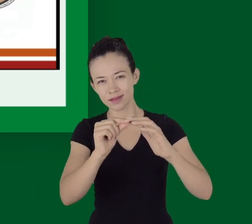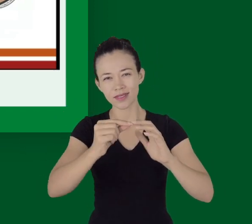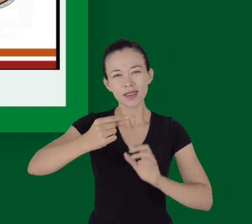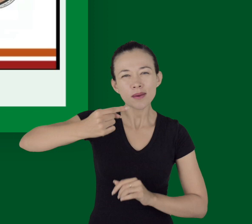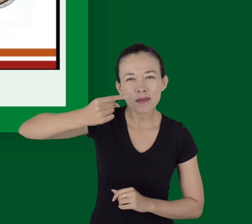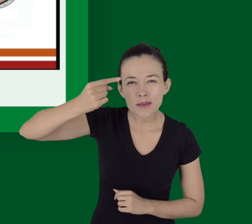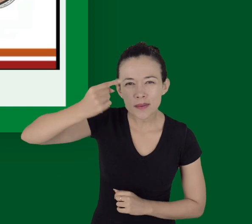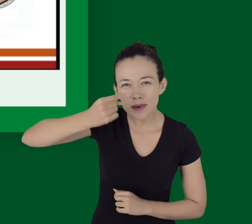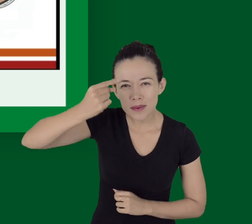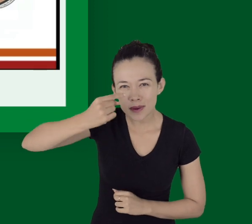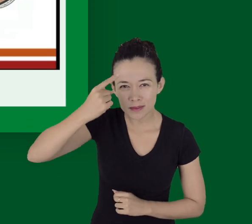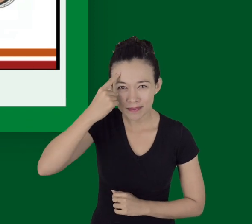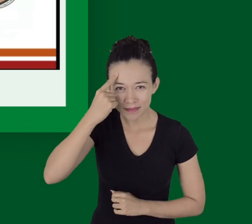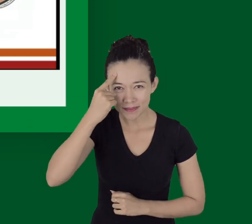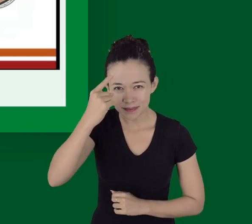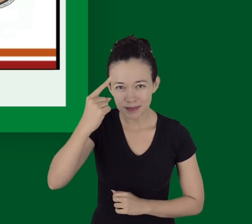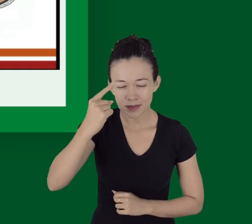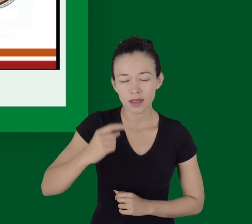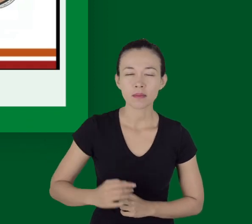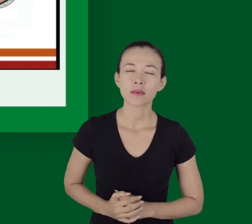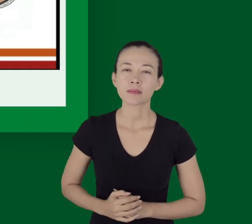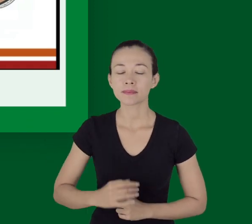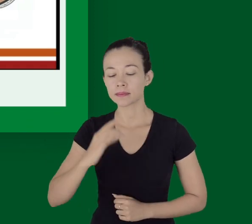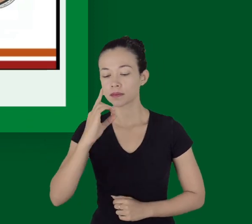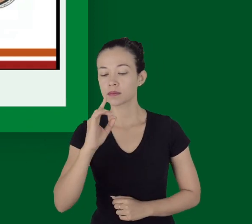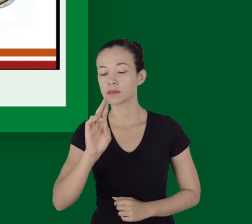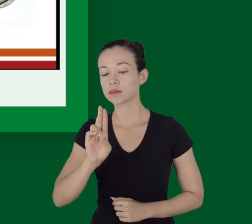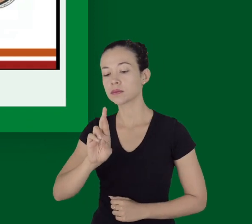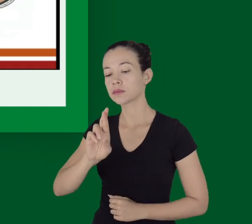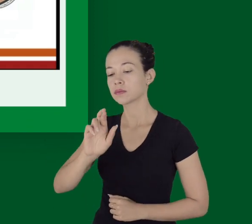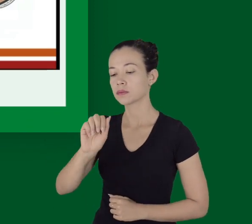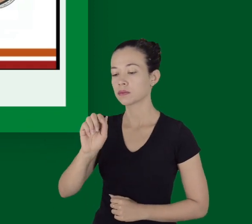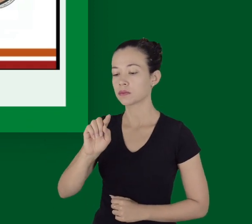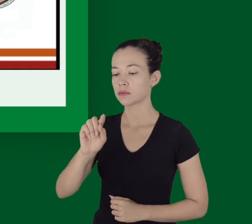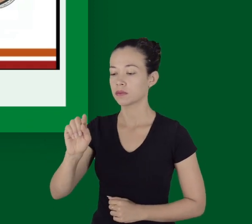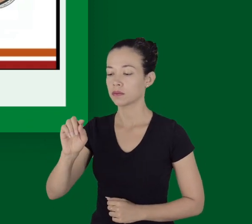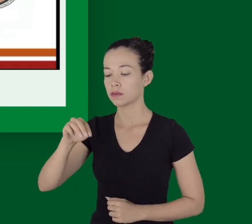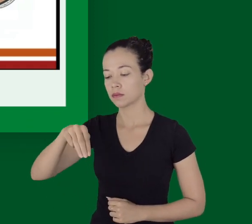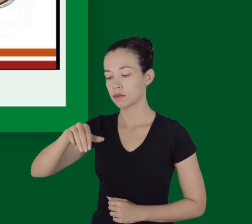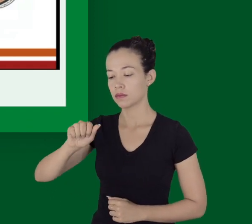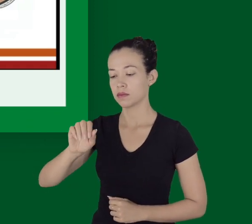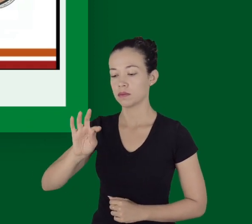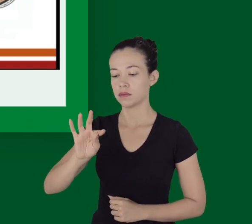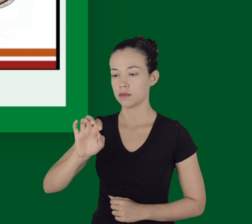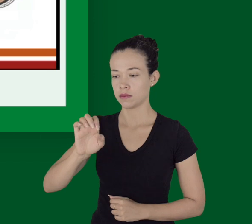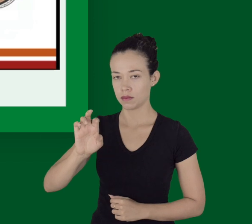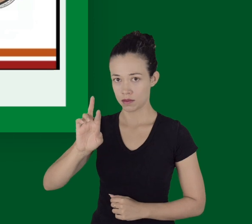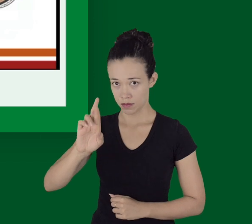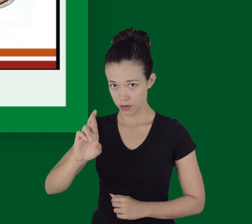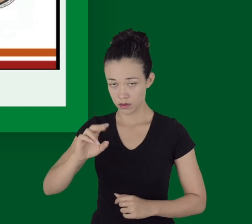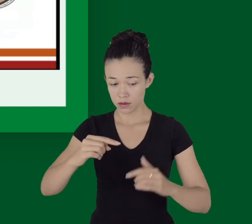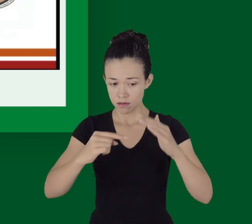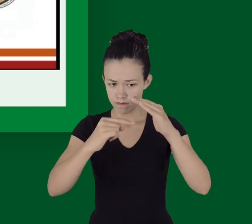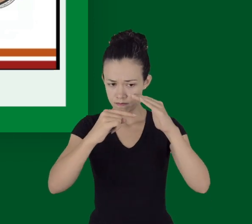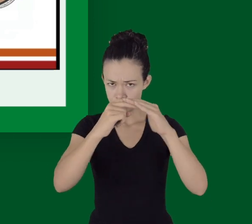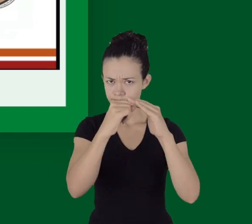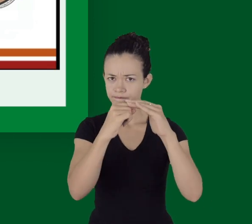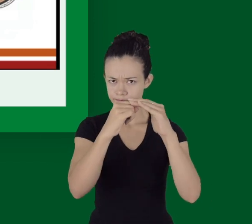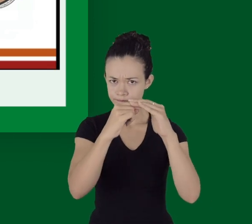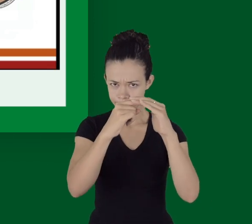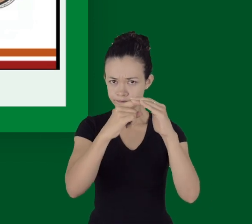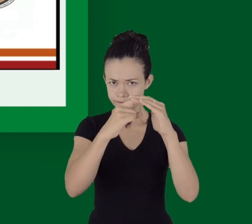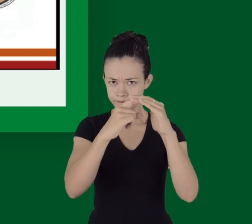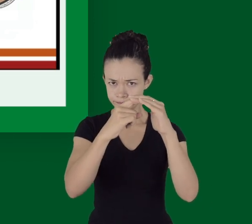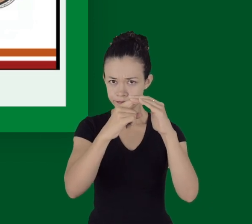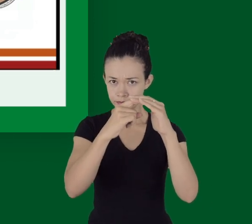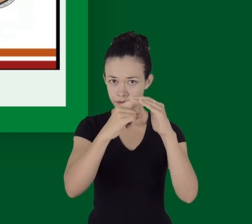ter um critério de gravidade importante no momento em que a calota craniana, a dura